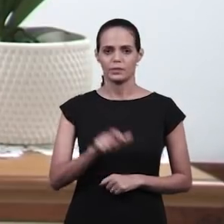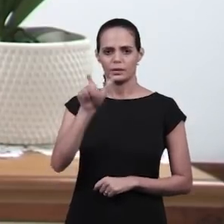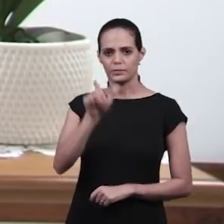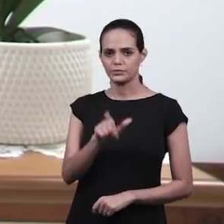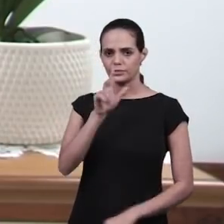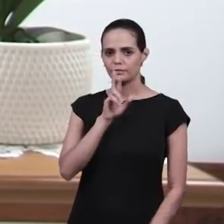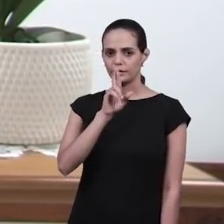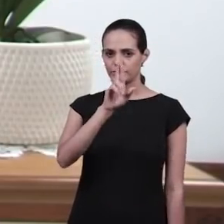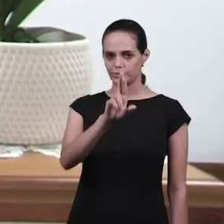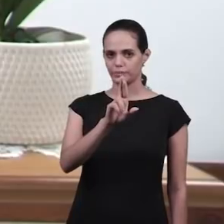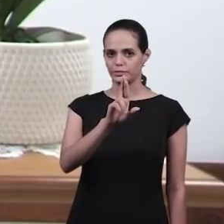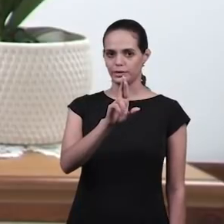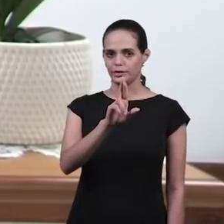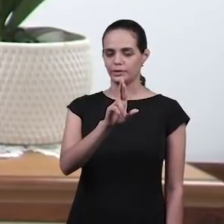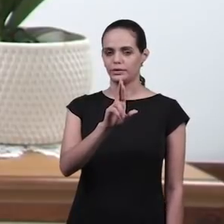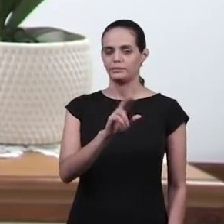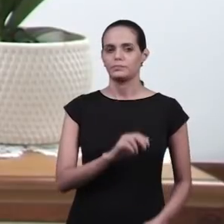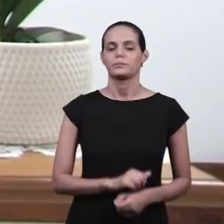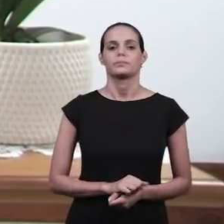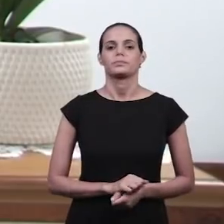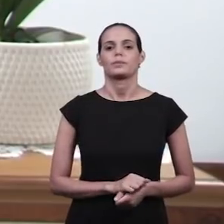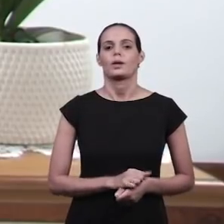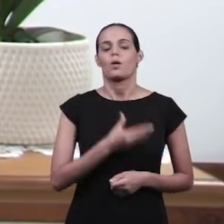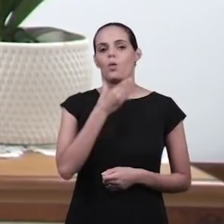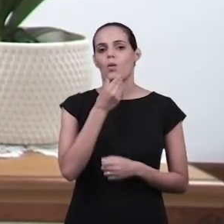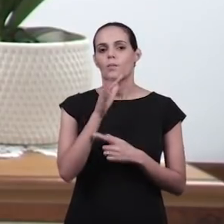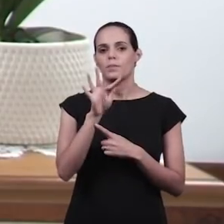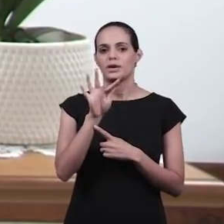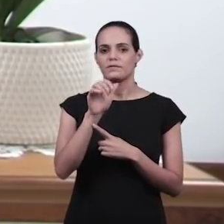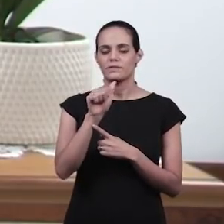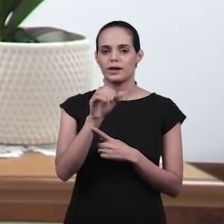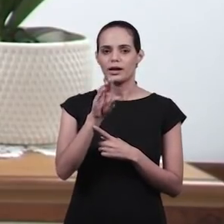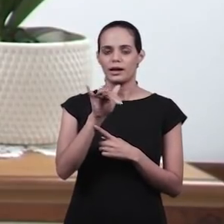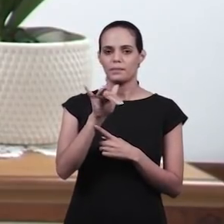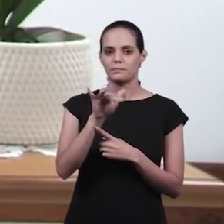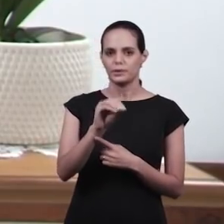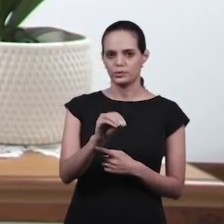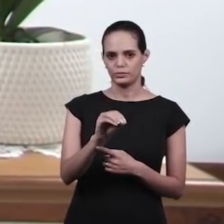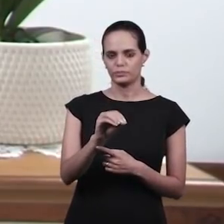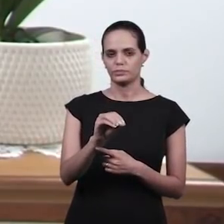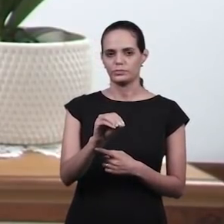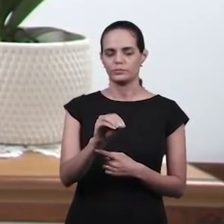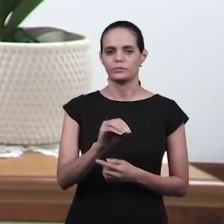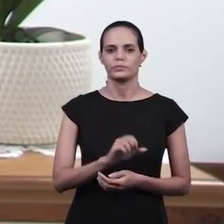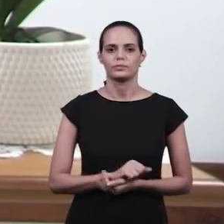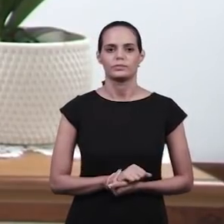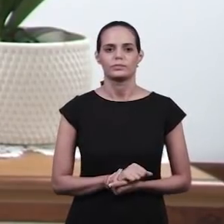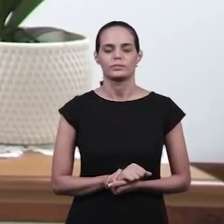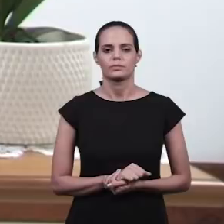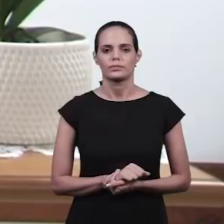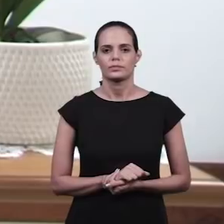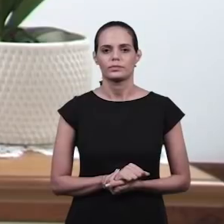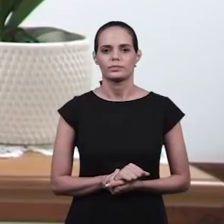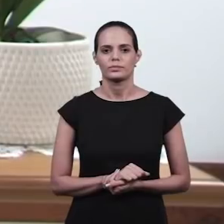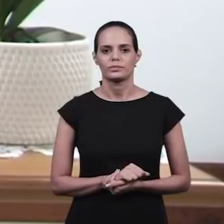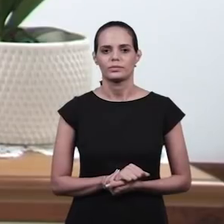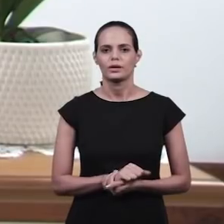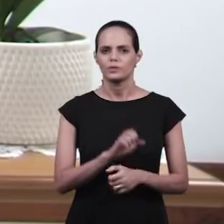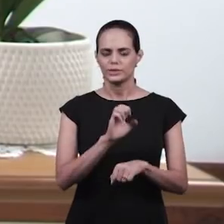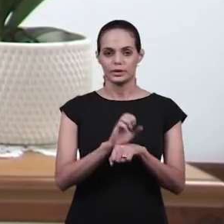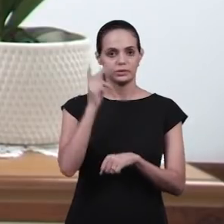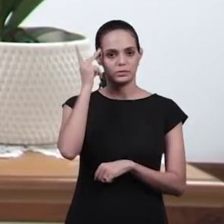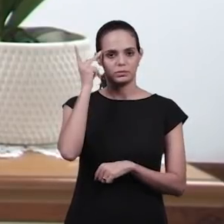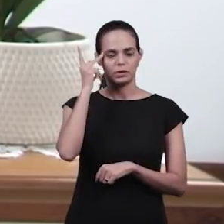vai responder a estas perguntas é Fábio Miguel Soares de Oliveira, de Guaianazes, um adolescente. Ele vai responder a letra